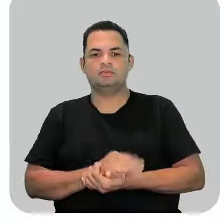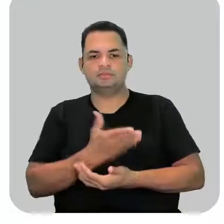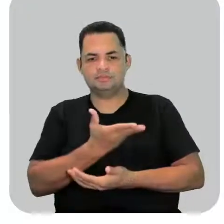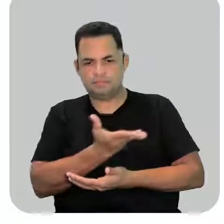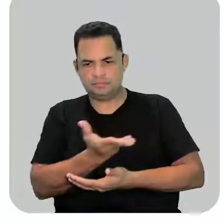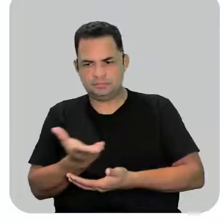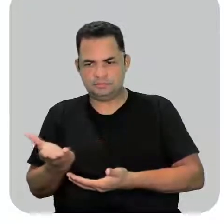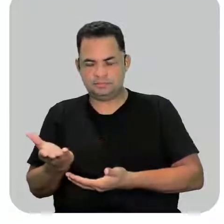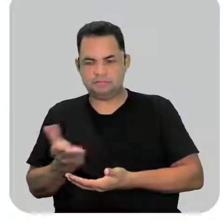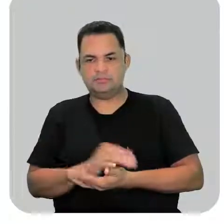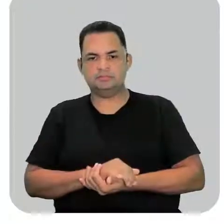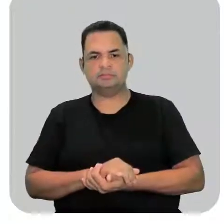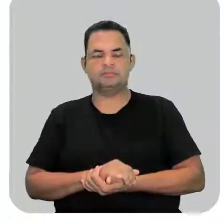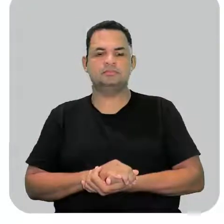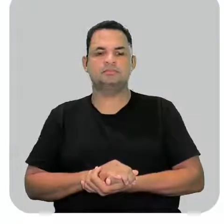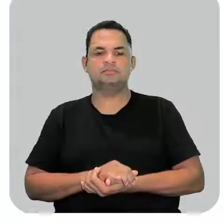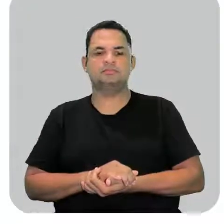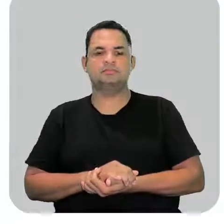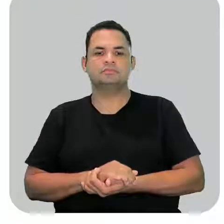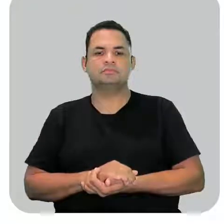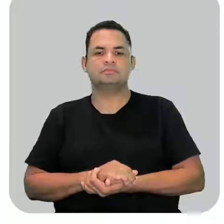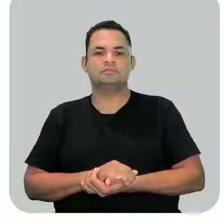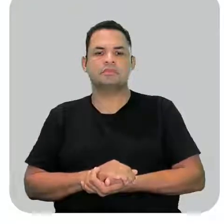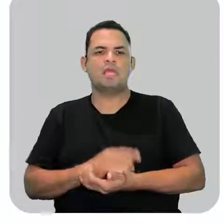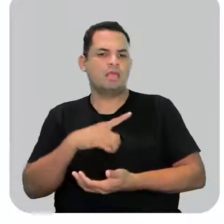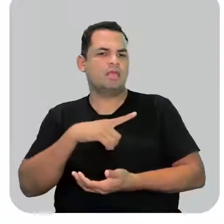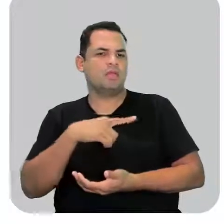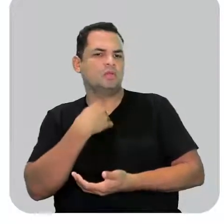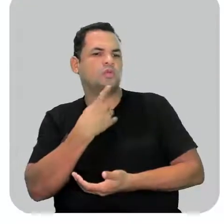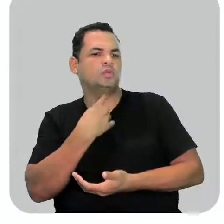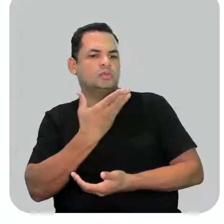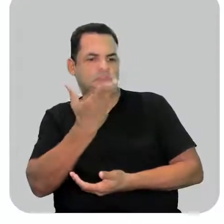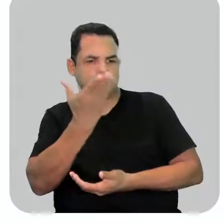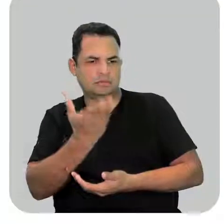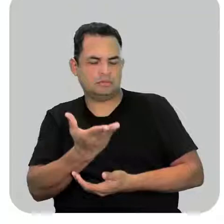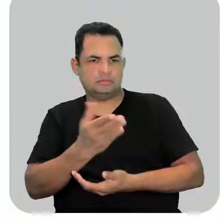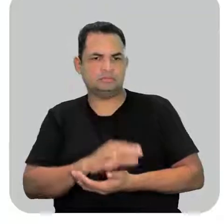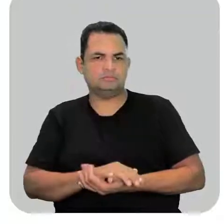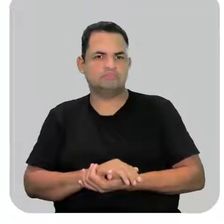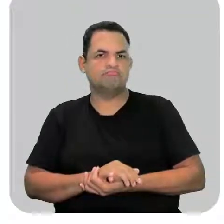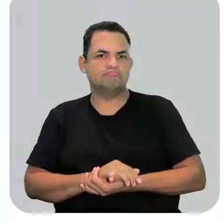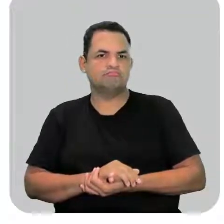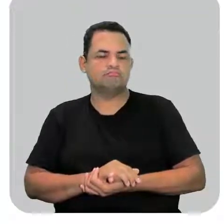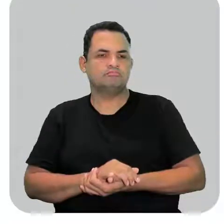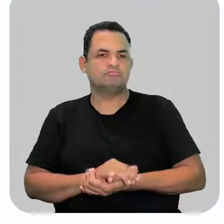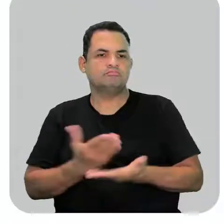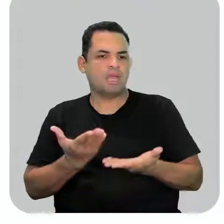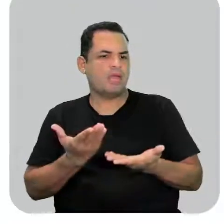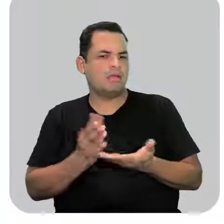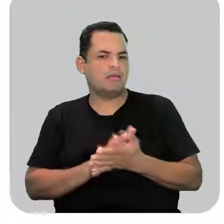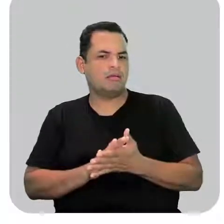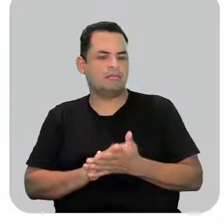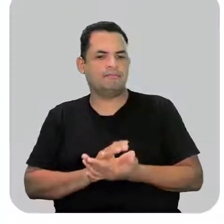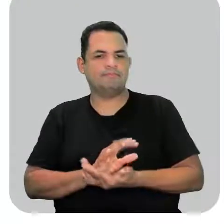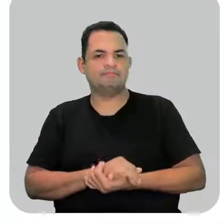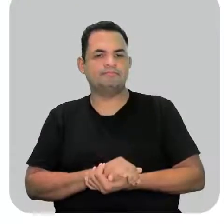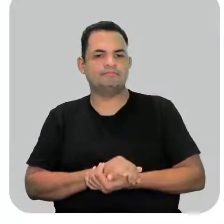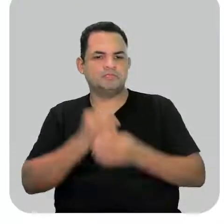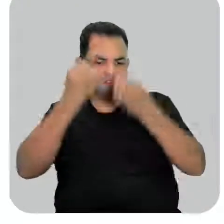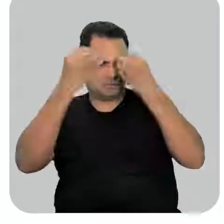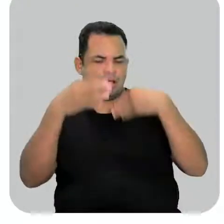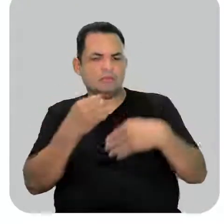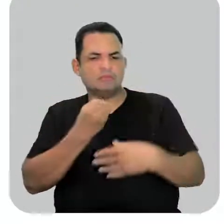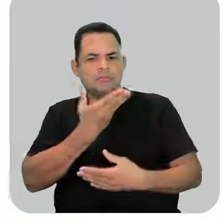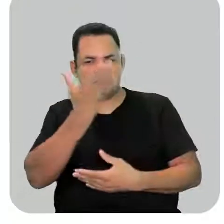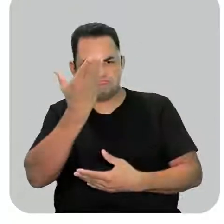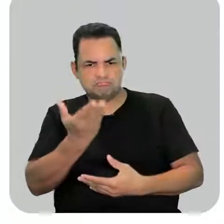3-enonitrila, tá, pessoal? Alguma dúvida será aqui? Eu acho que ficou bem claro como é que é feito o passo a passo, né?